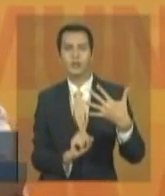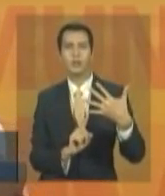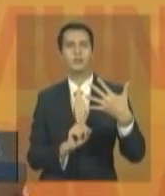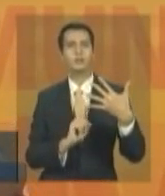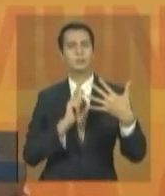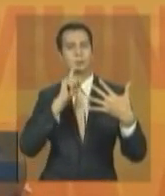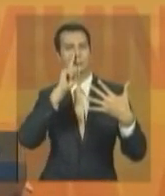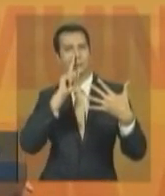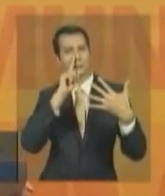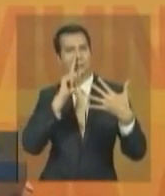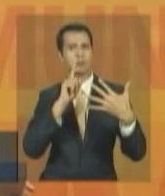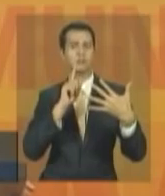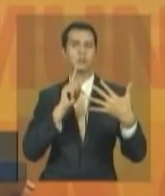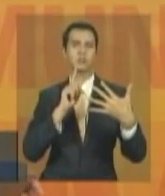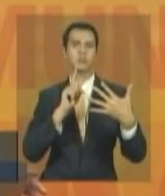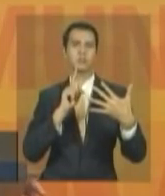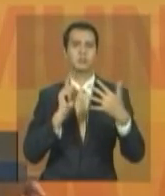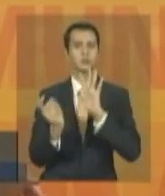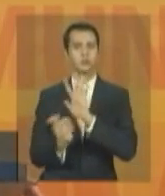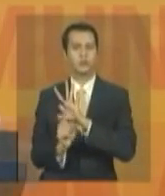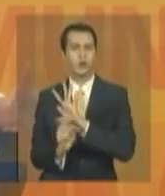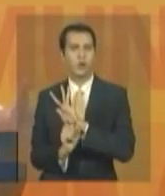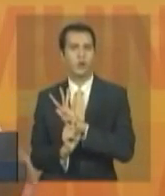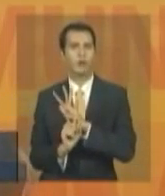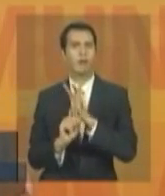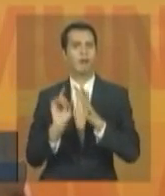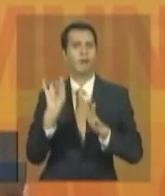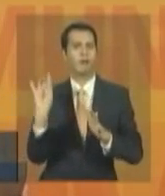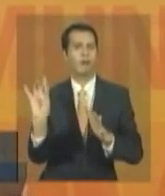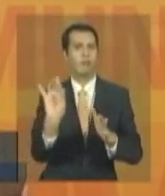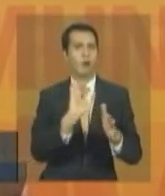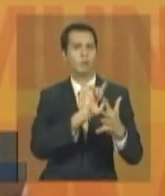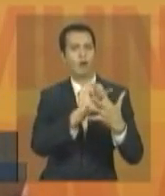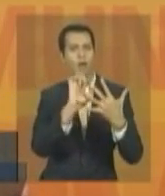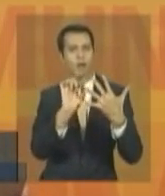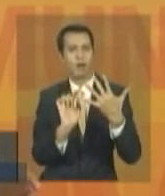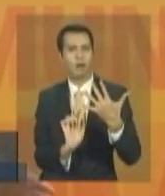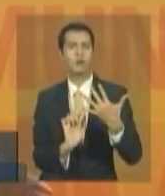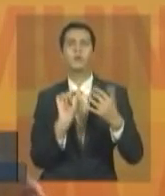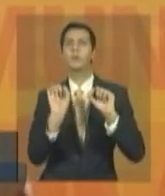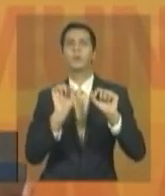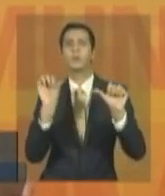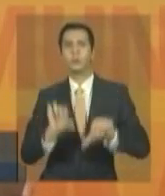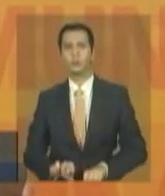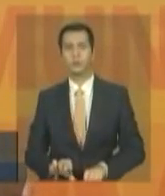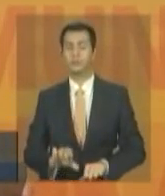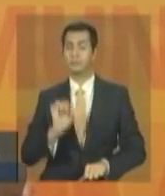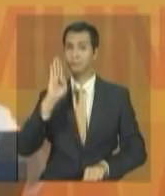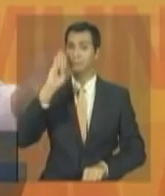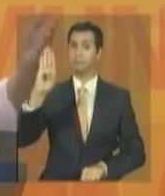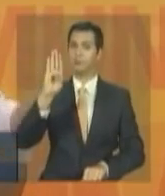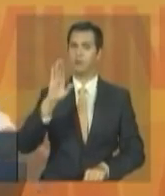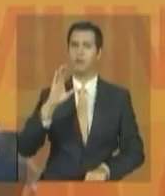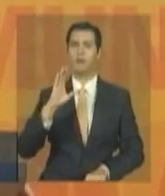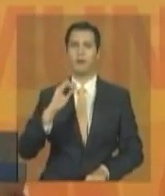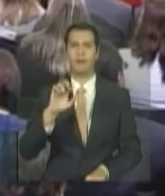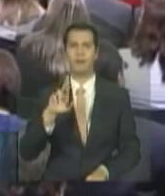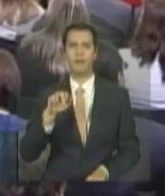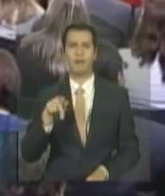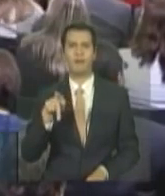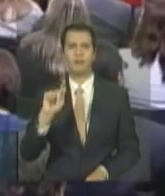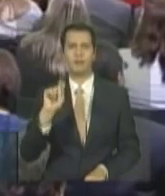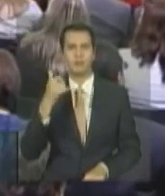de cada uma das diferentes drogas, em especial do crack, que é um dos pontos